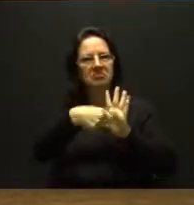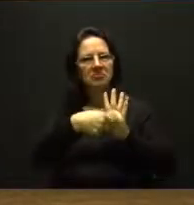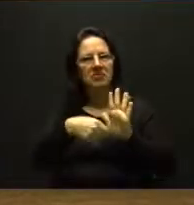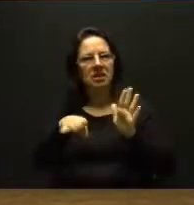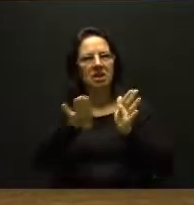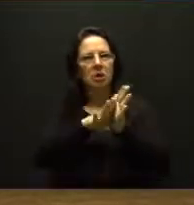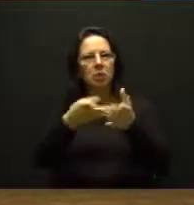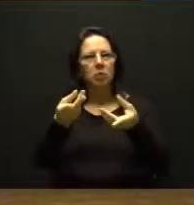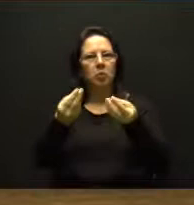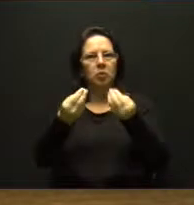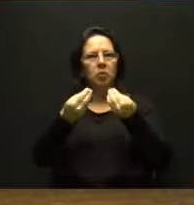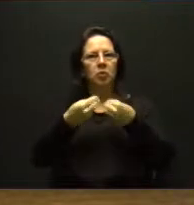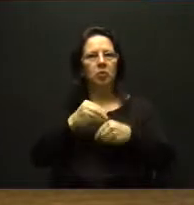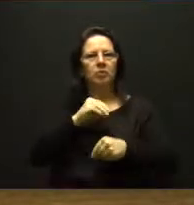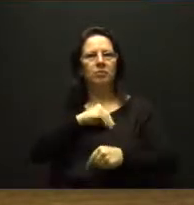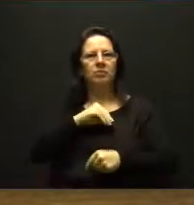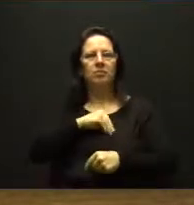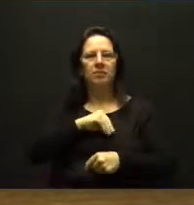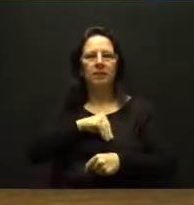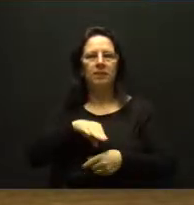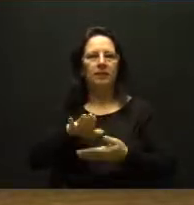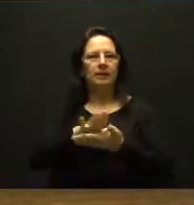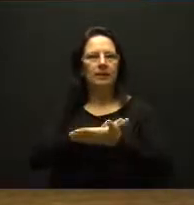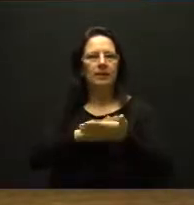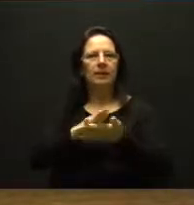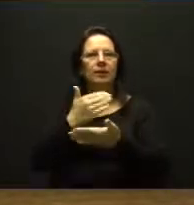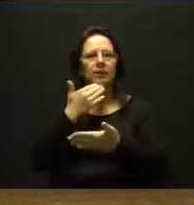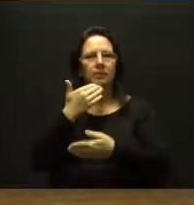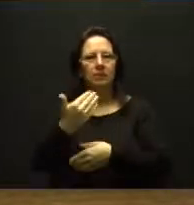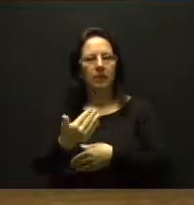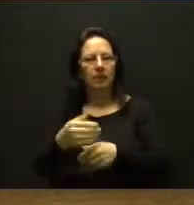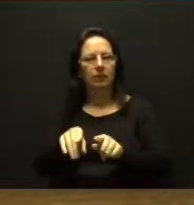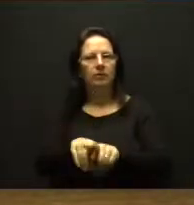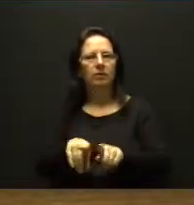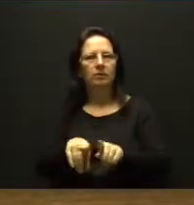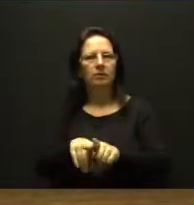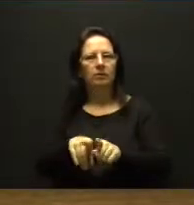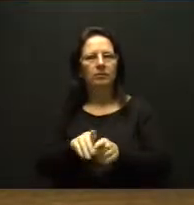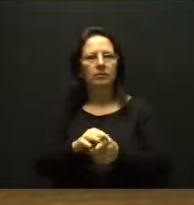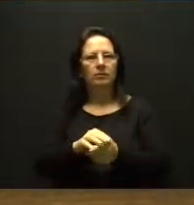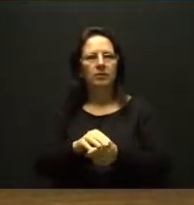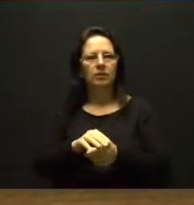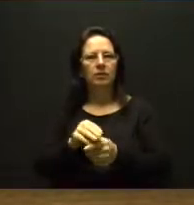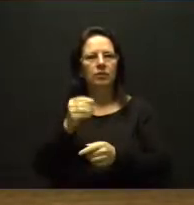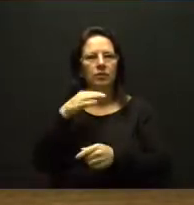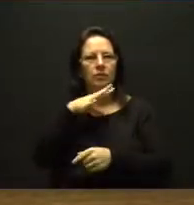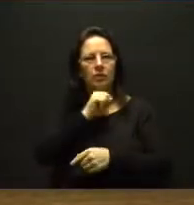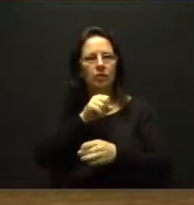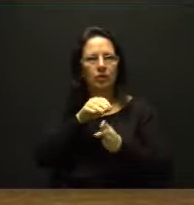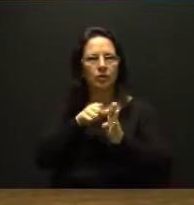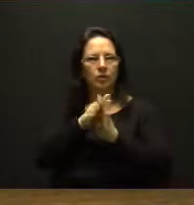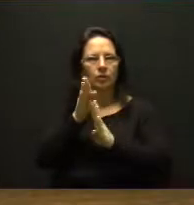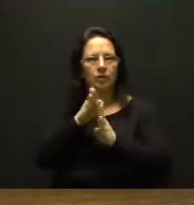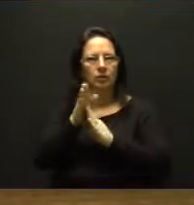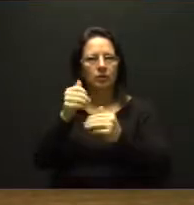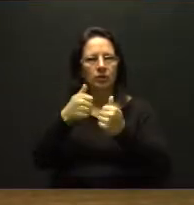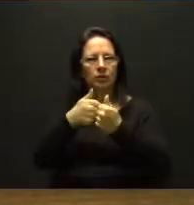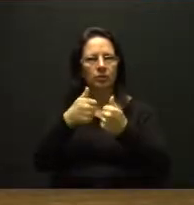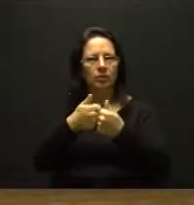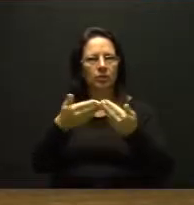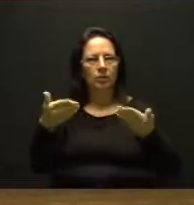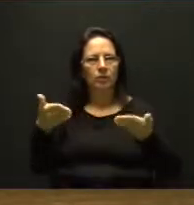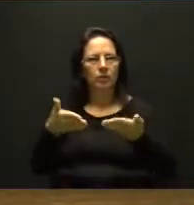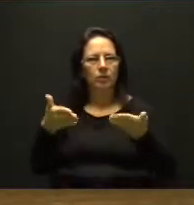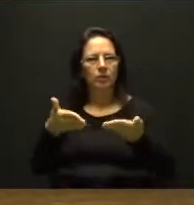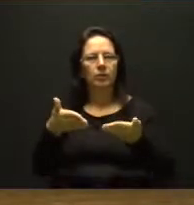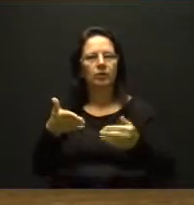não recebeu nenhuma fatura então peço que os vereadores nos ajude também já que em breve o conselho vai estar mais perto mas hoje nós temos aqui que